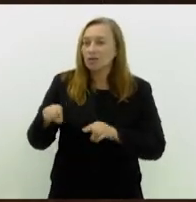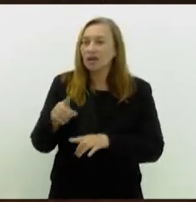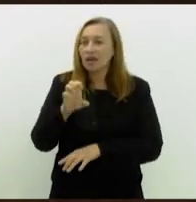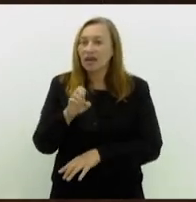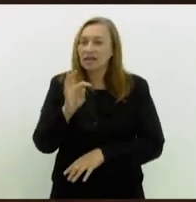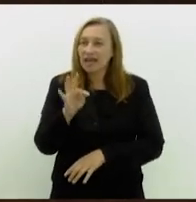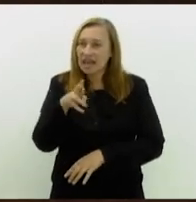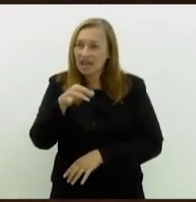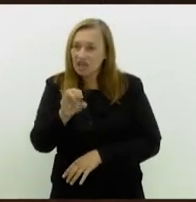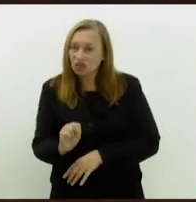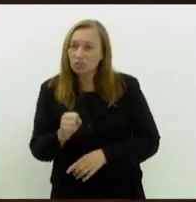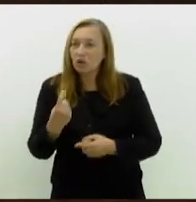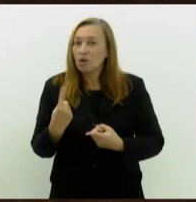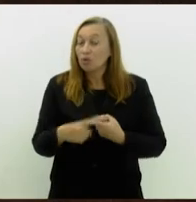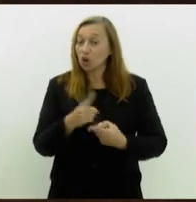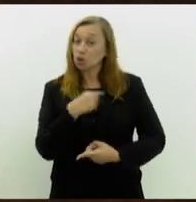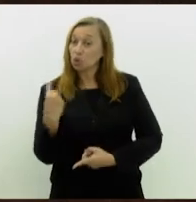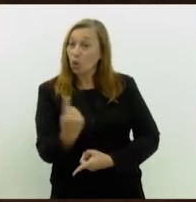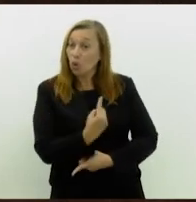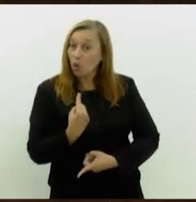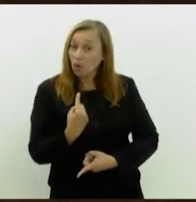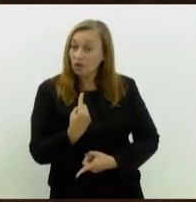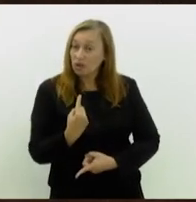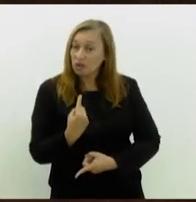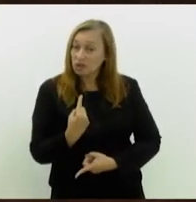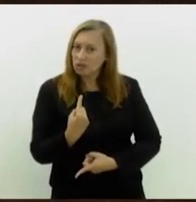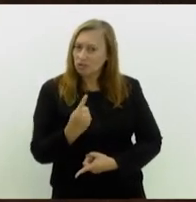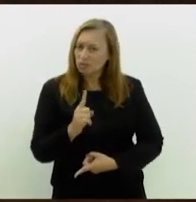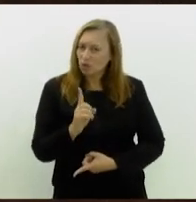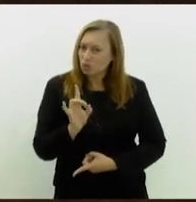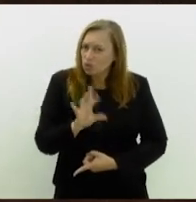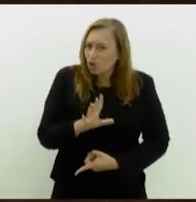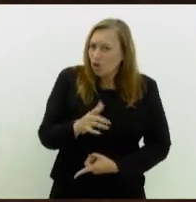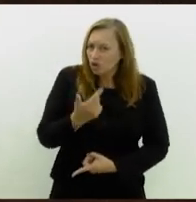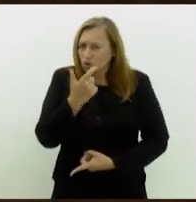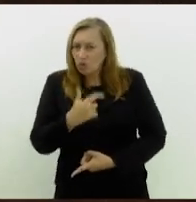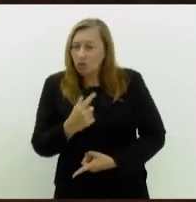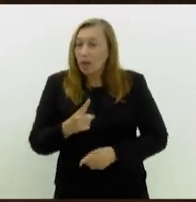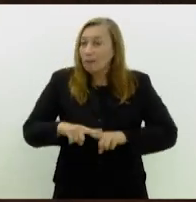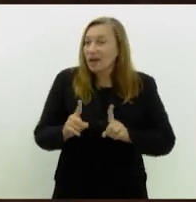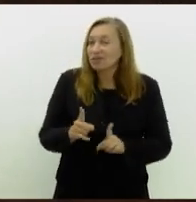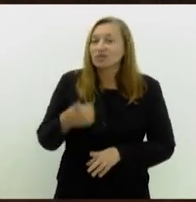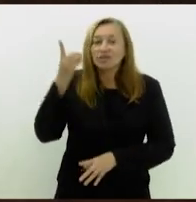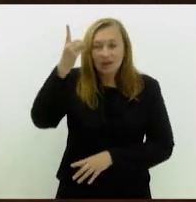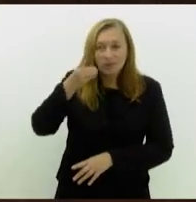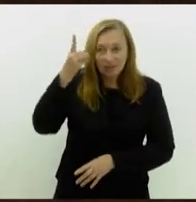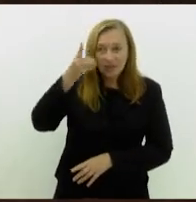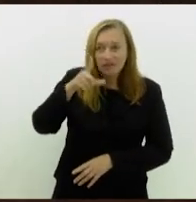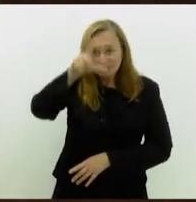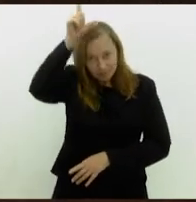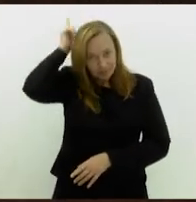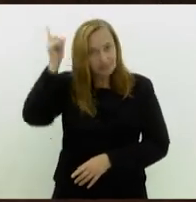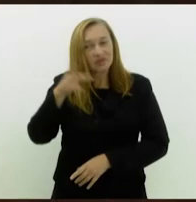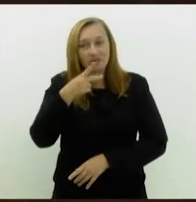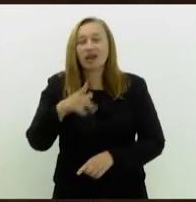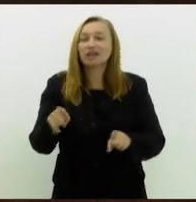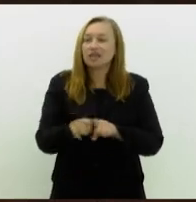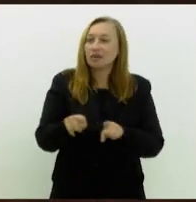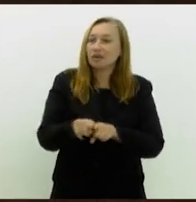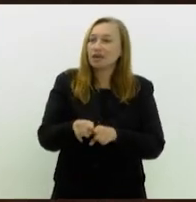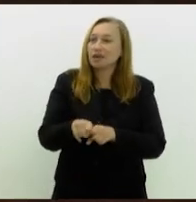até porque nós somos não só nós mas o deputado pa é um dos que fala e sempre me inclui